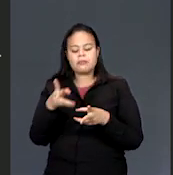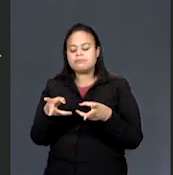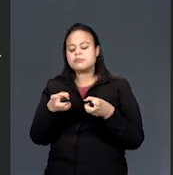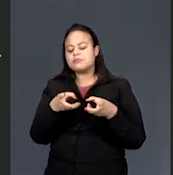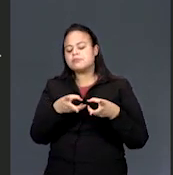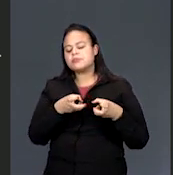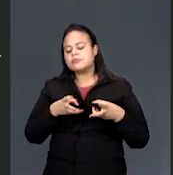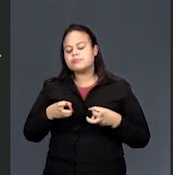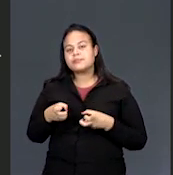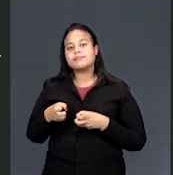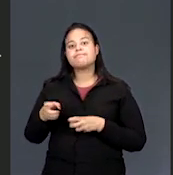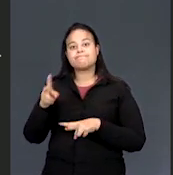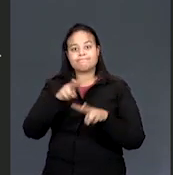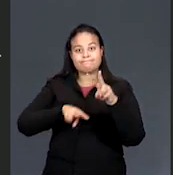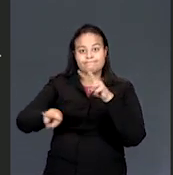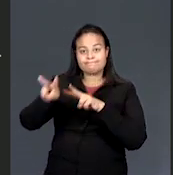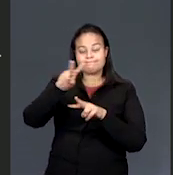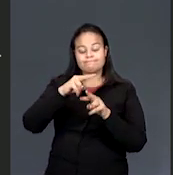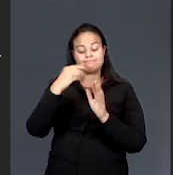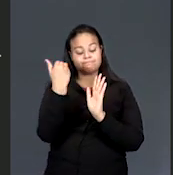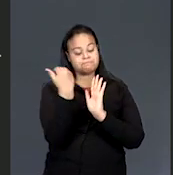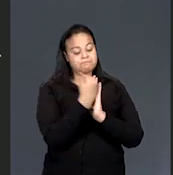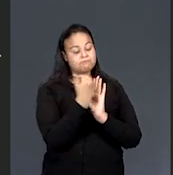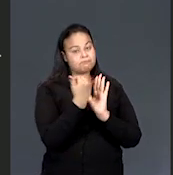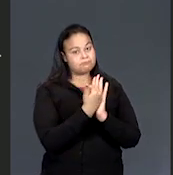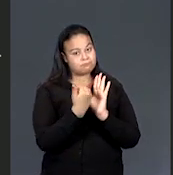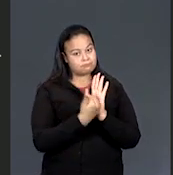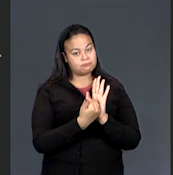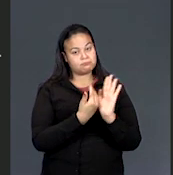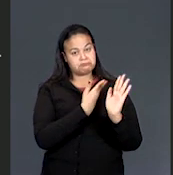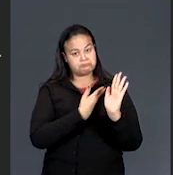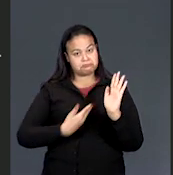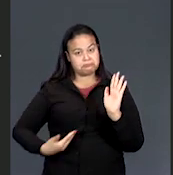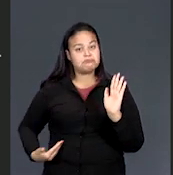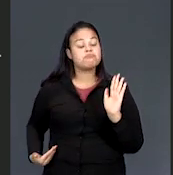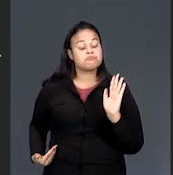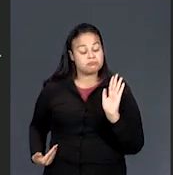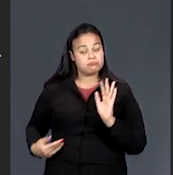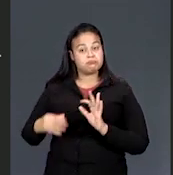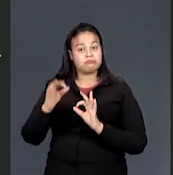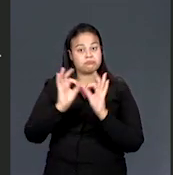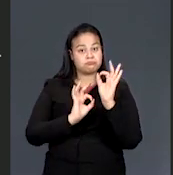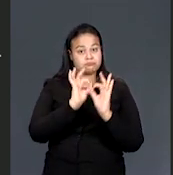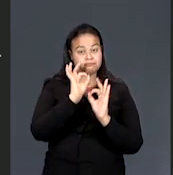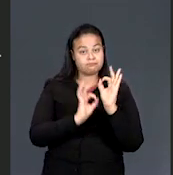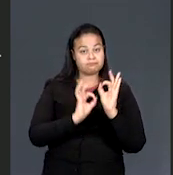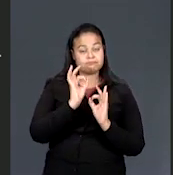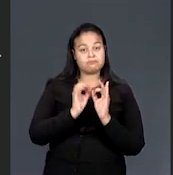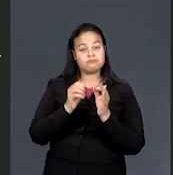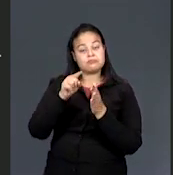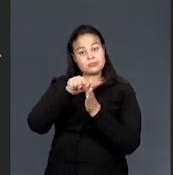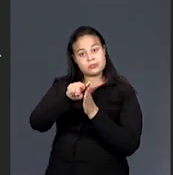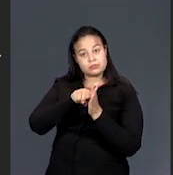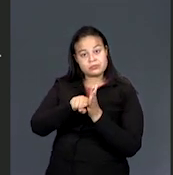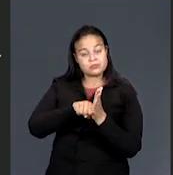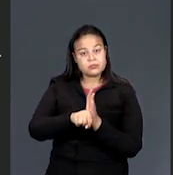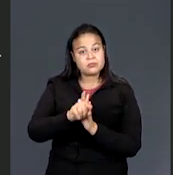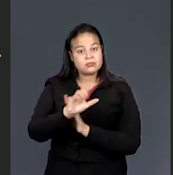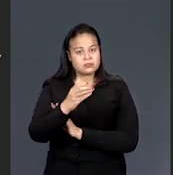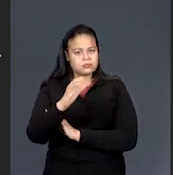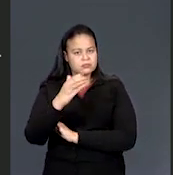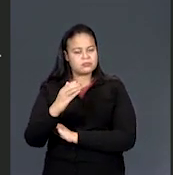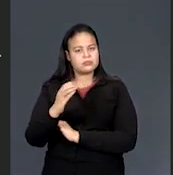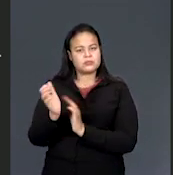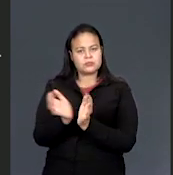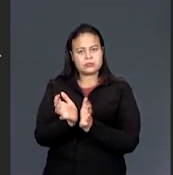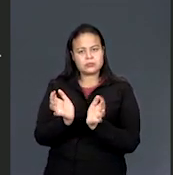fim, avaliar relatórios publicados pelos órgãos governamentais e entidades científicas a respeito das